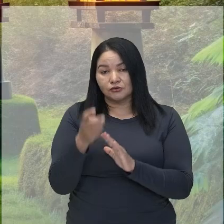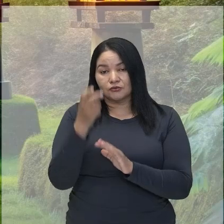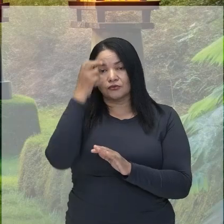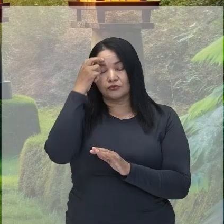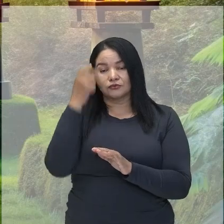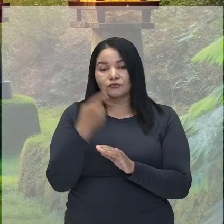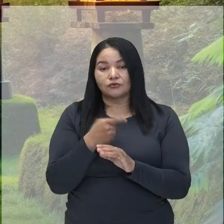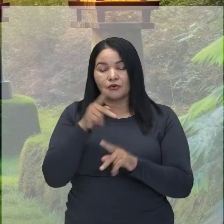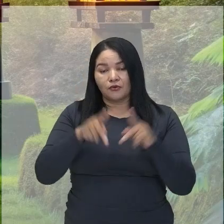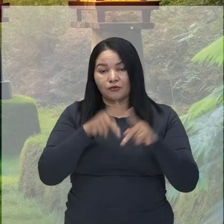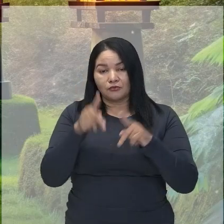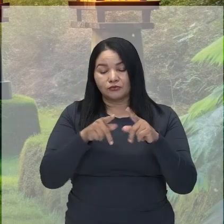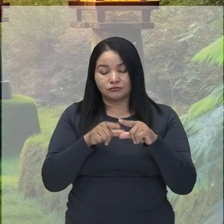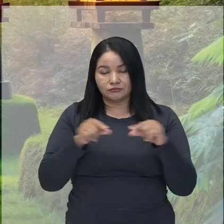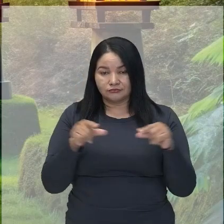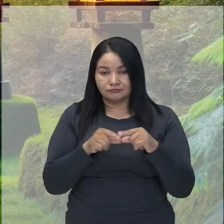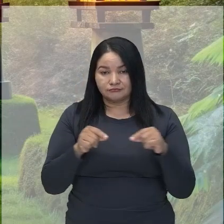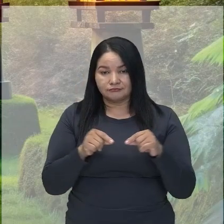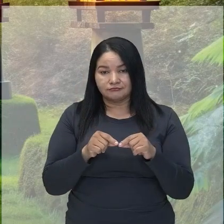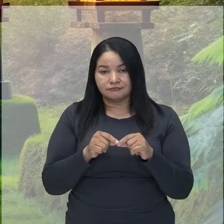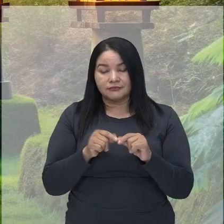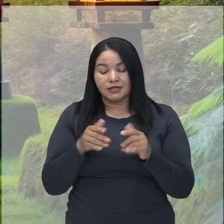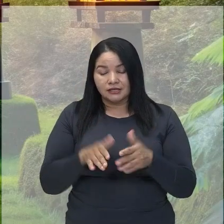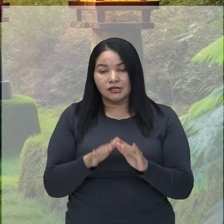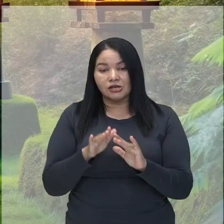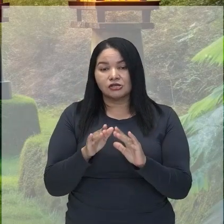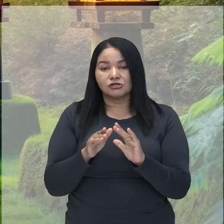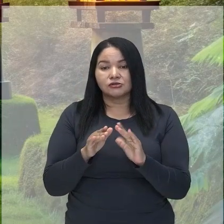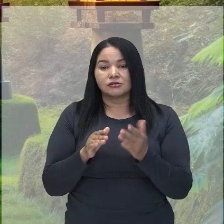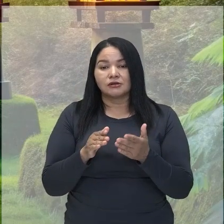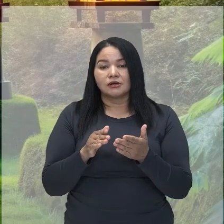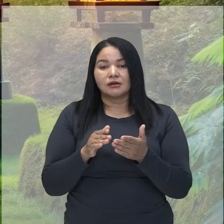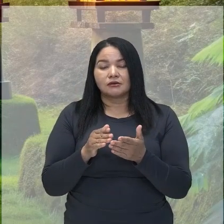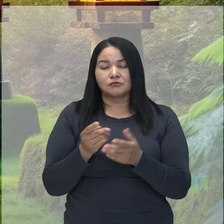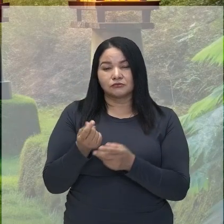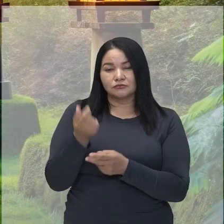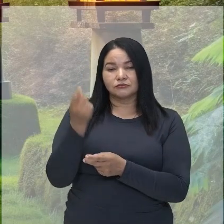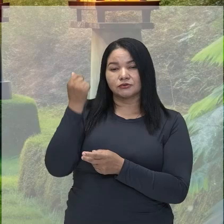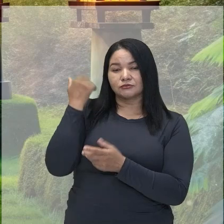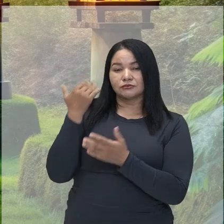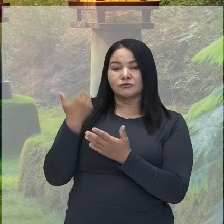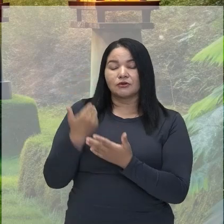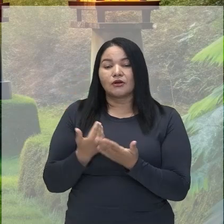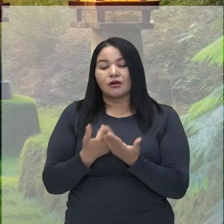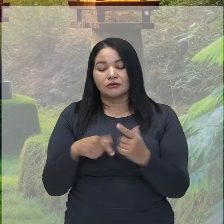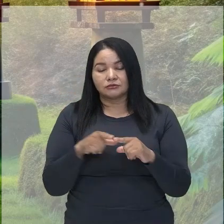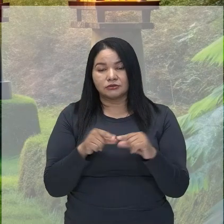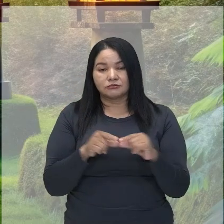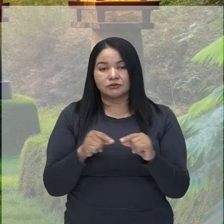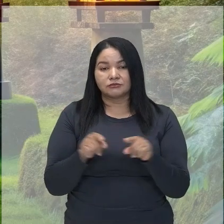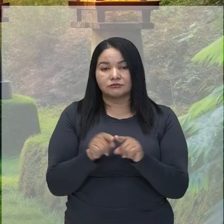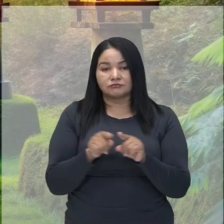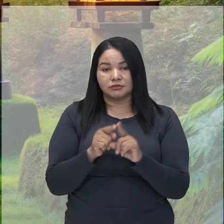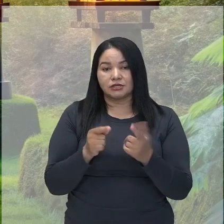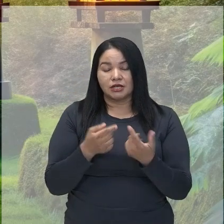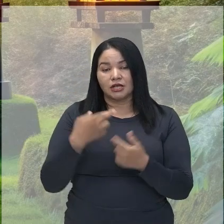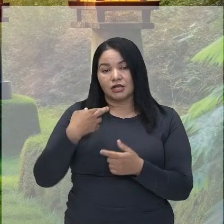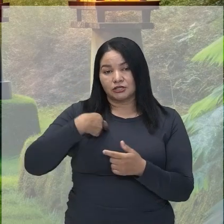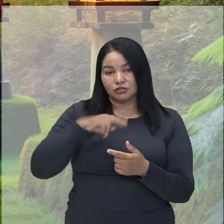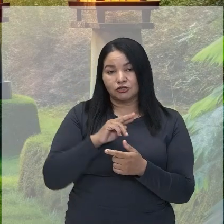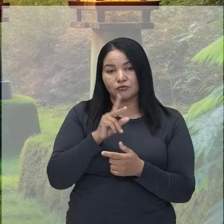do povo japonês. Ela nasce ainda na pré-história do Japão. O shintoísmo é uma